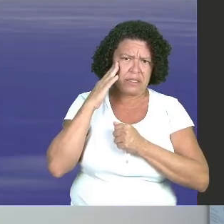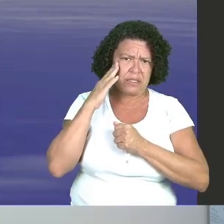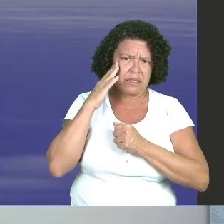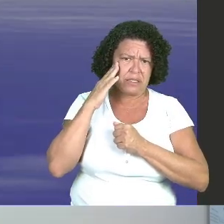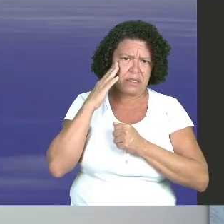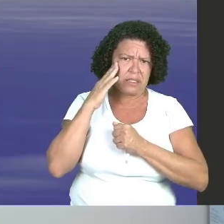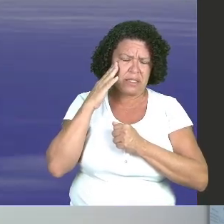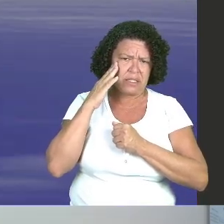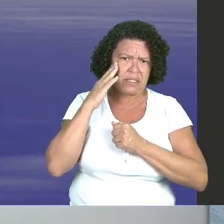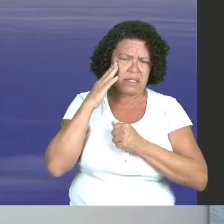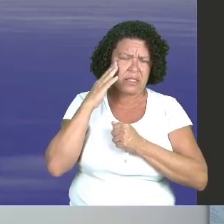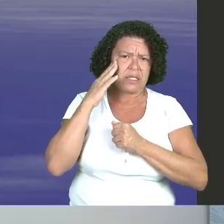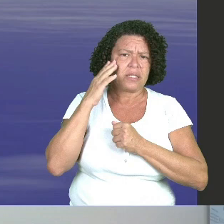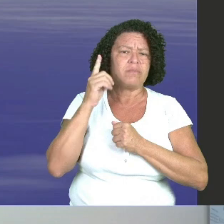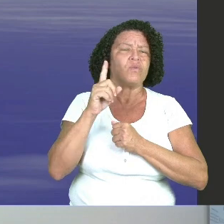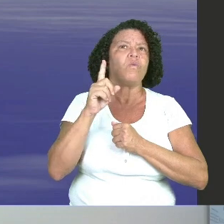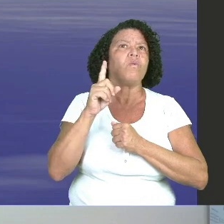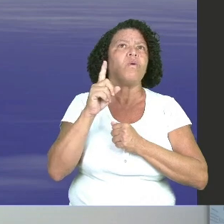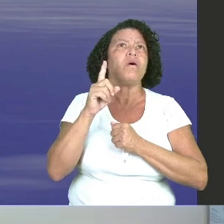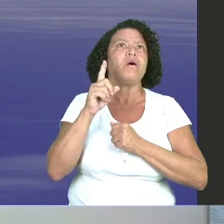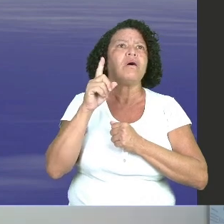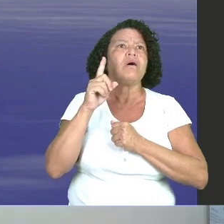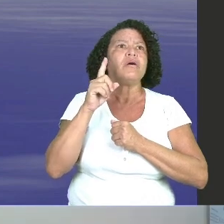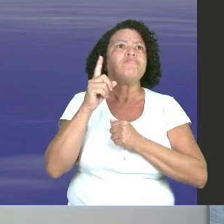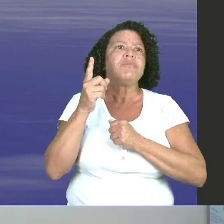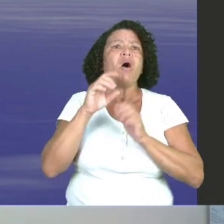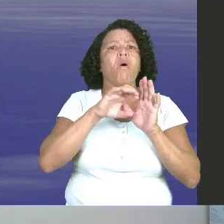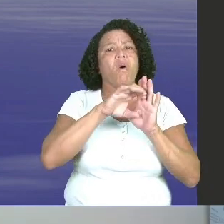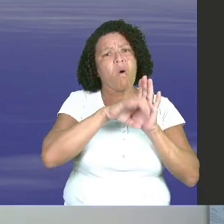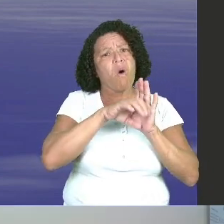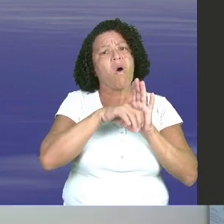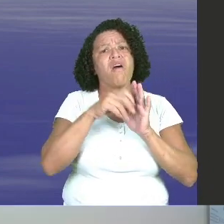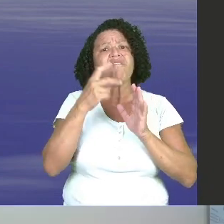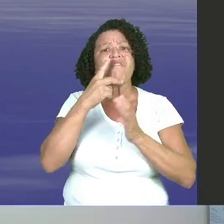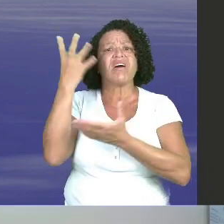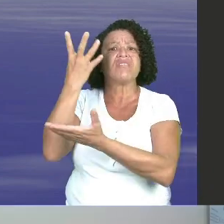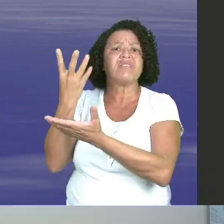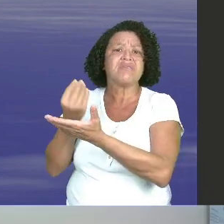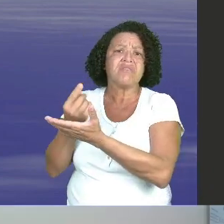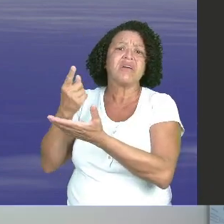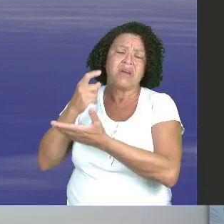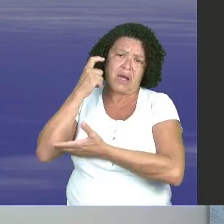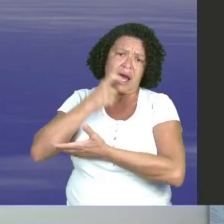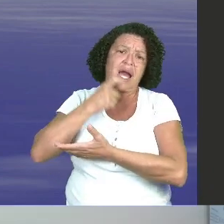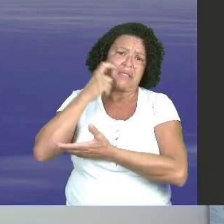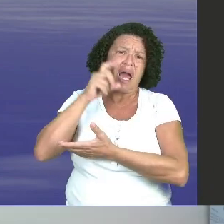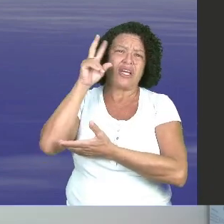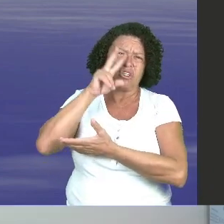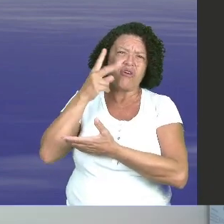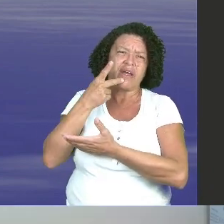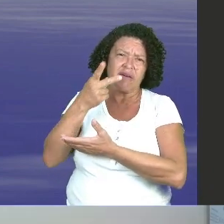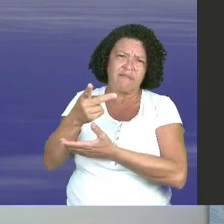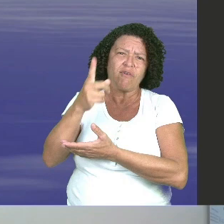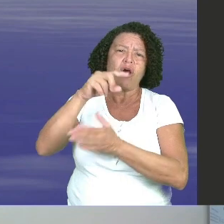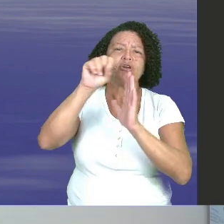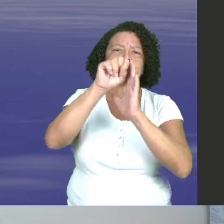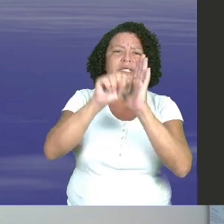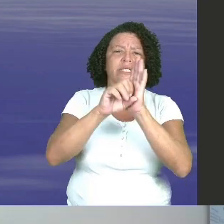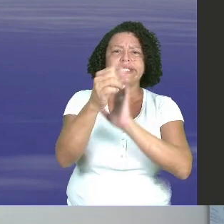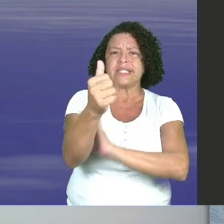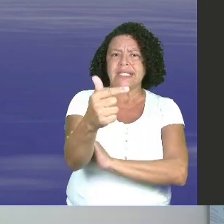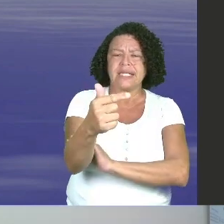Então, na história, não é um conceito que veio através do Espiritismo com Allan Kardec, aí no século